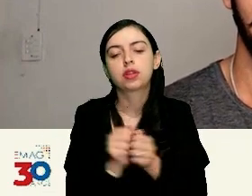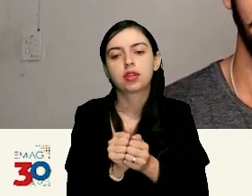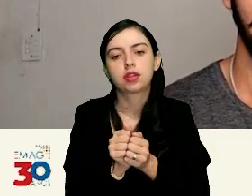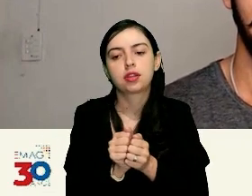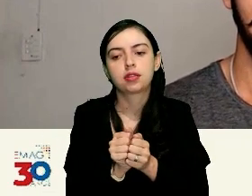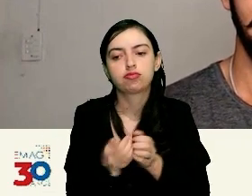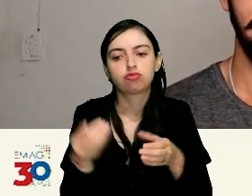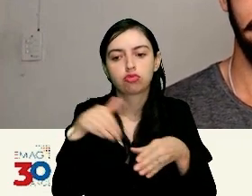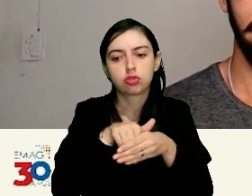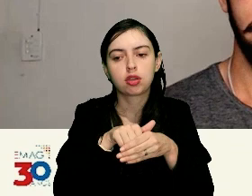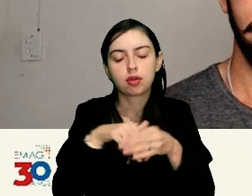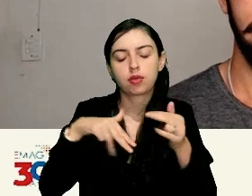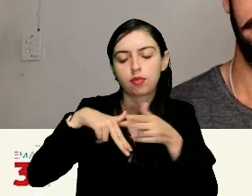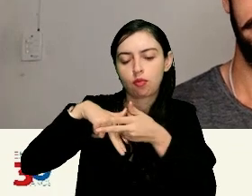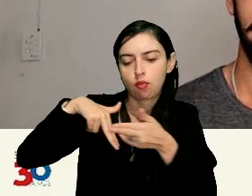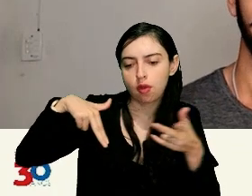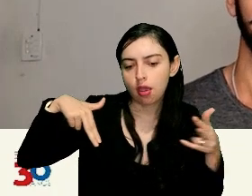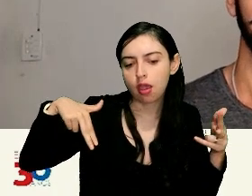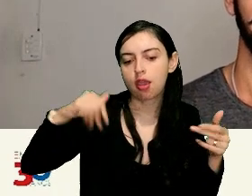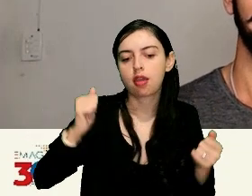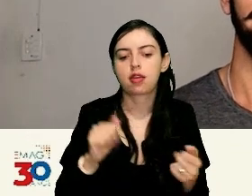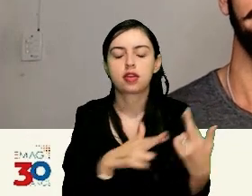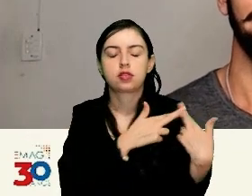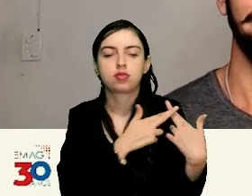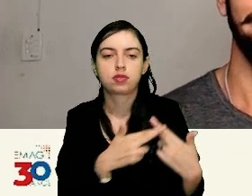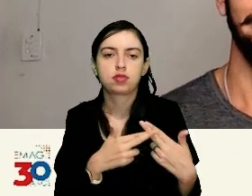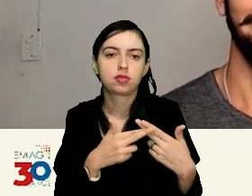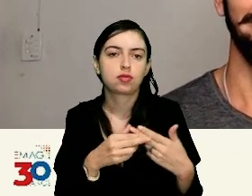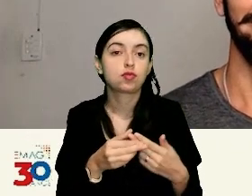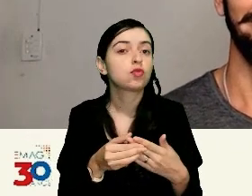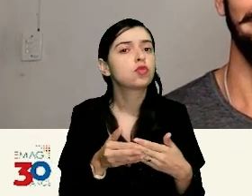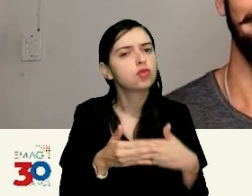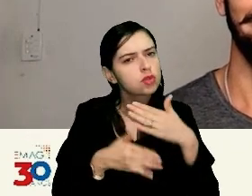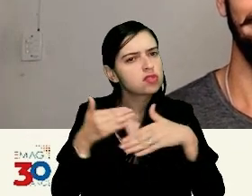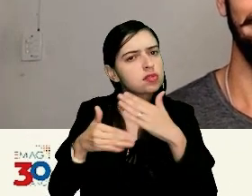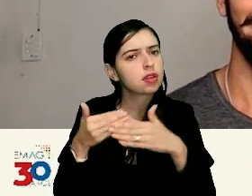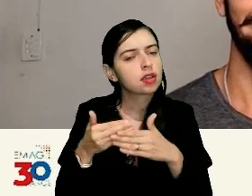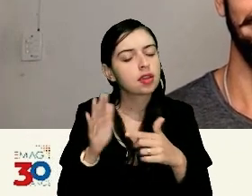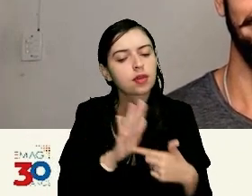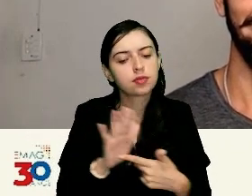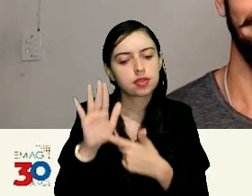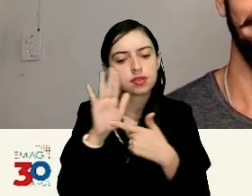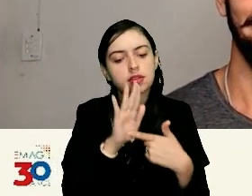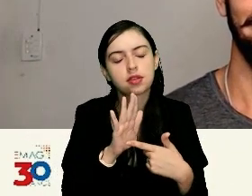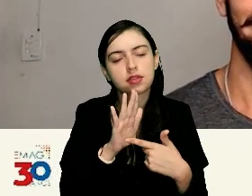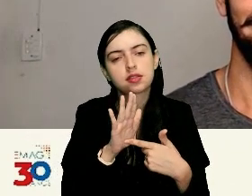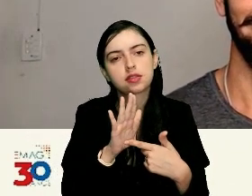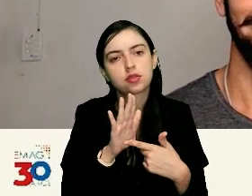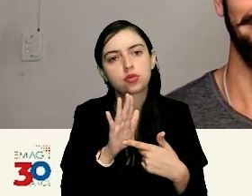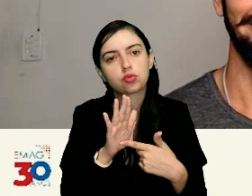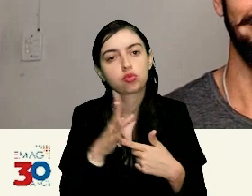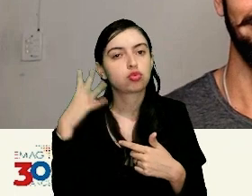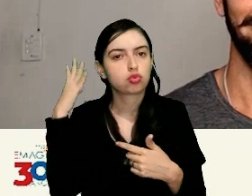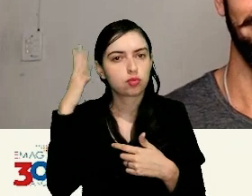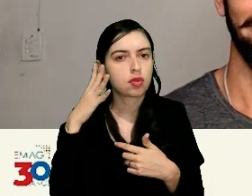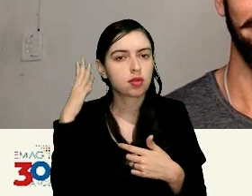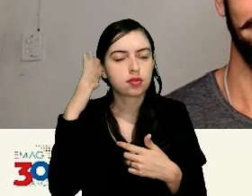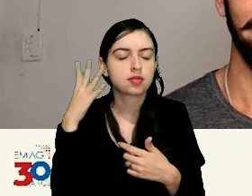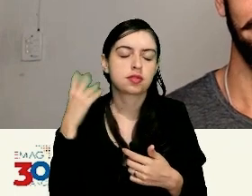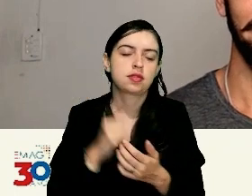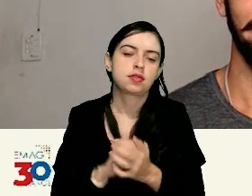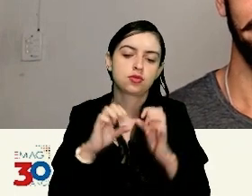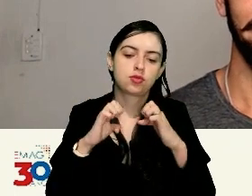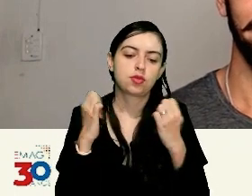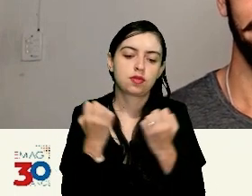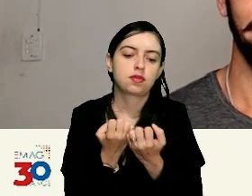Gênero e vou conduzir hoje, fazer as apresentações dos nossos palestrantes no evento. Eu vou pedir a